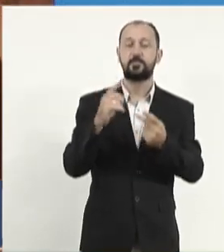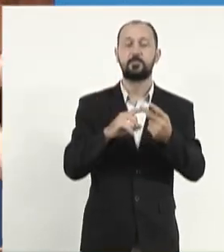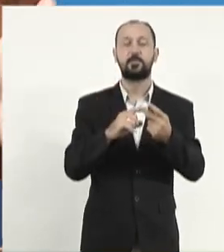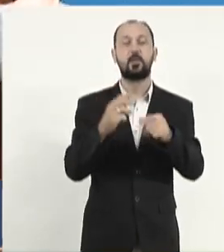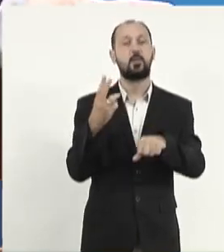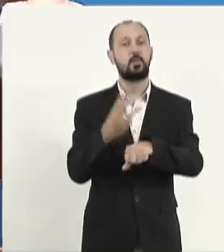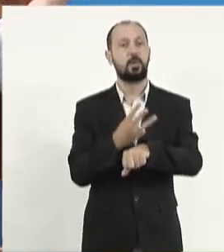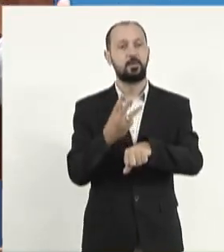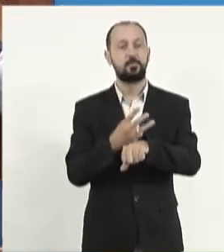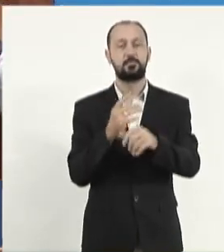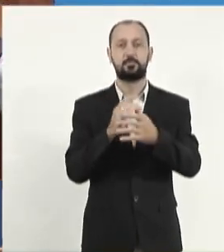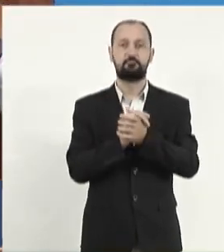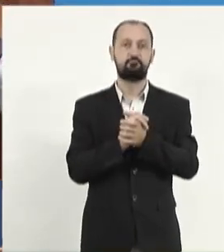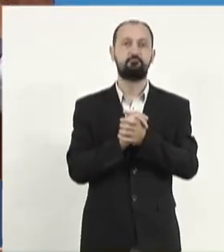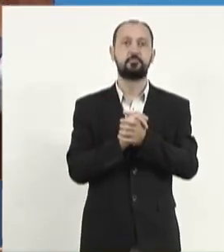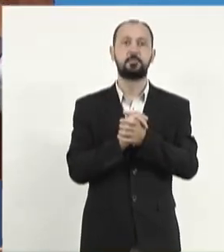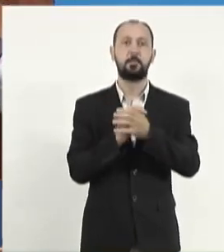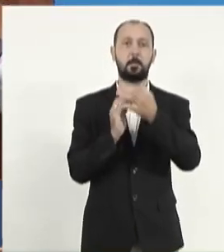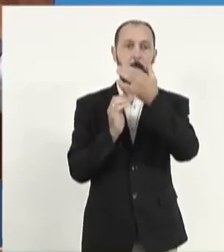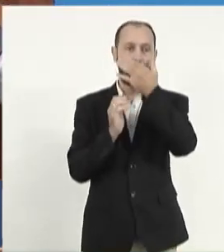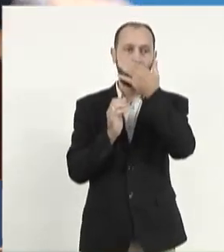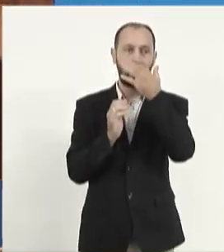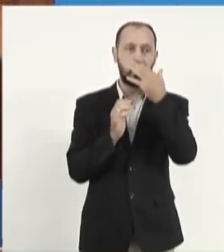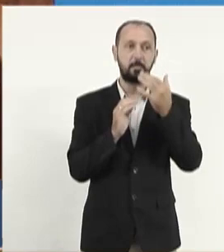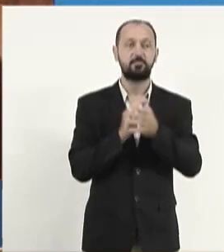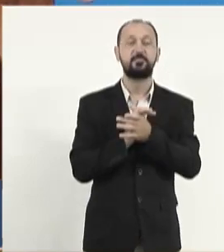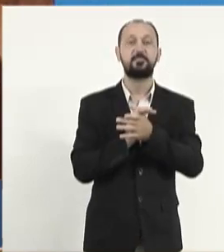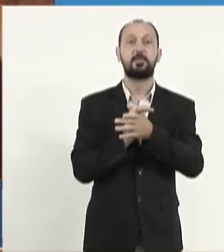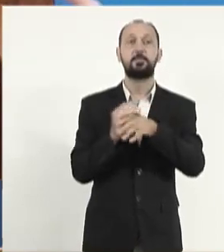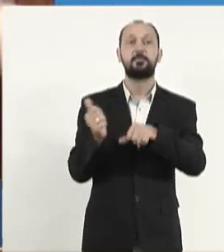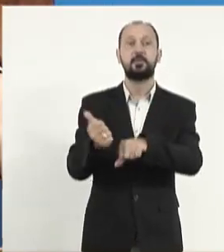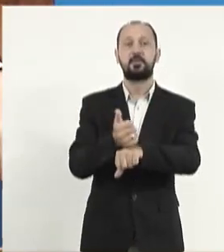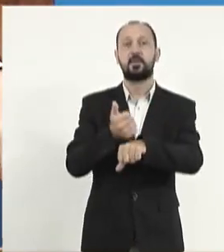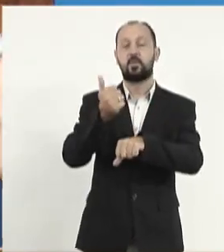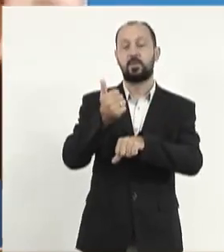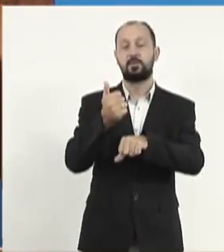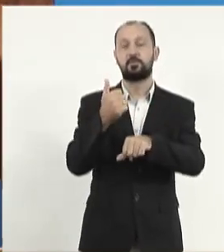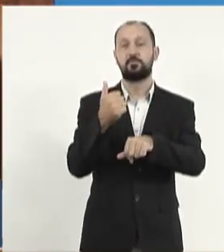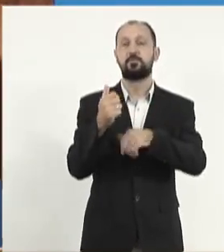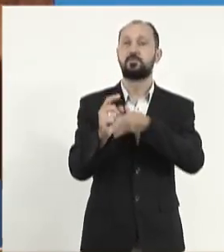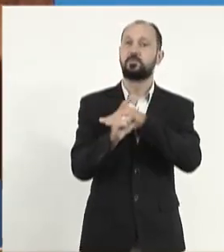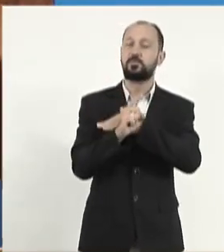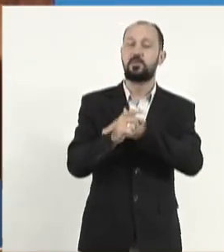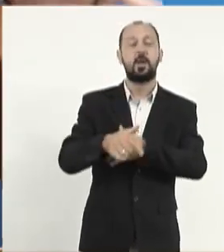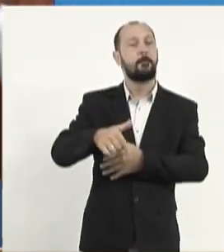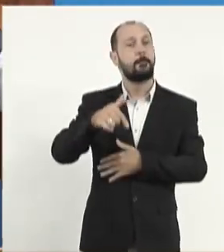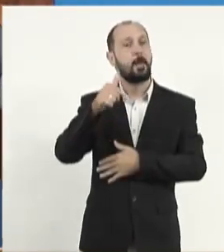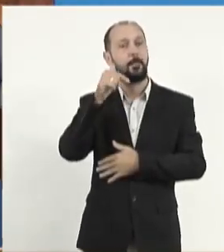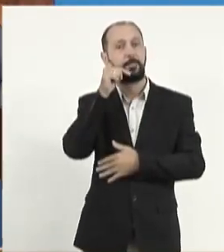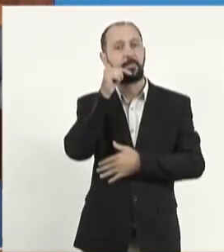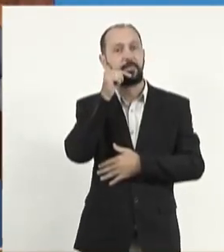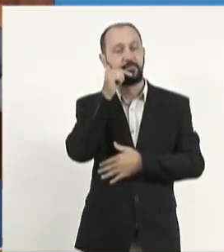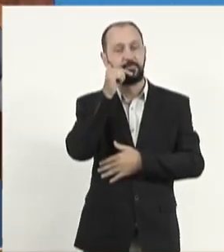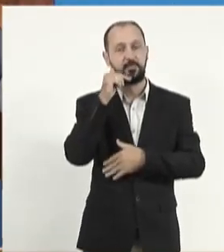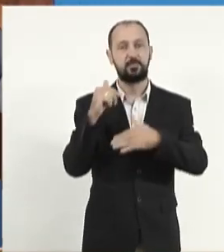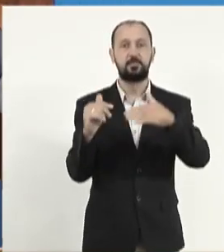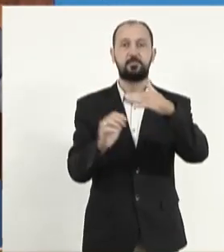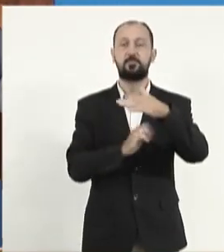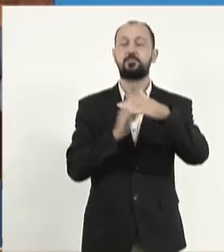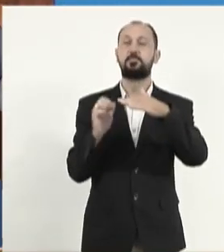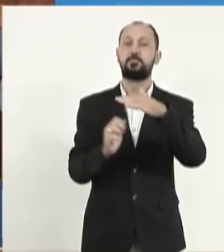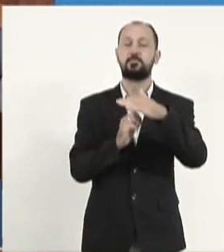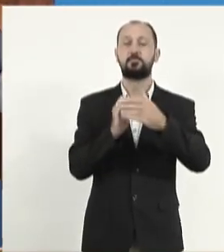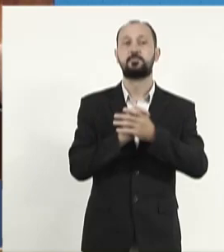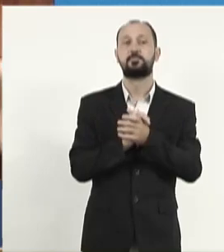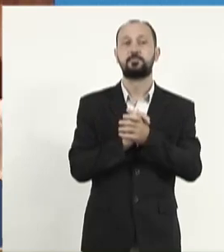WhatsApp, né? Uma reclamação da qualidade do serviço, do atendimento dessa empresa.